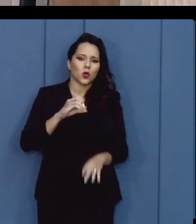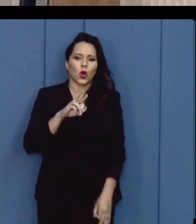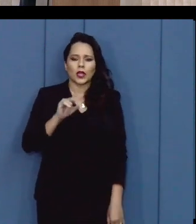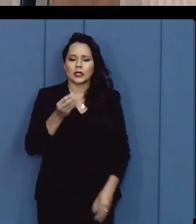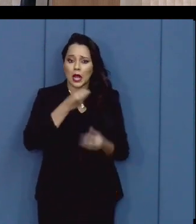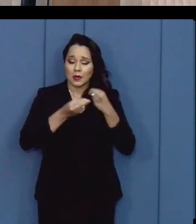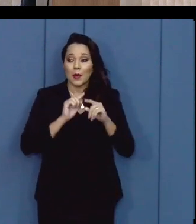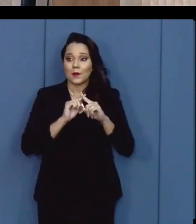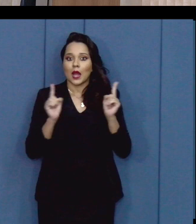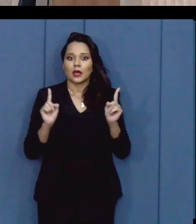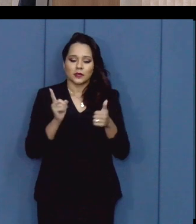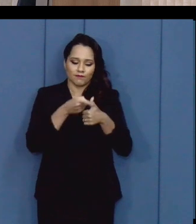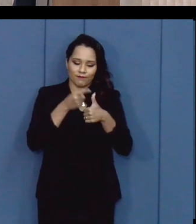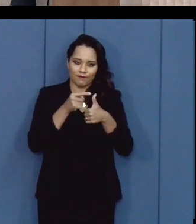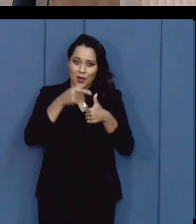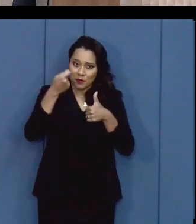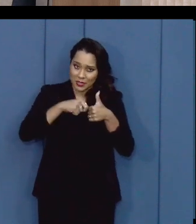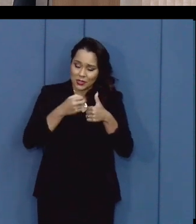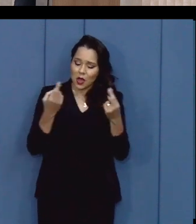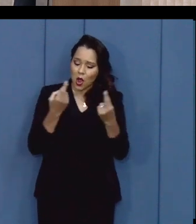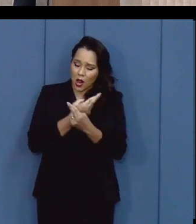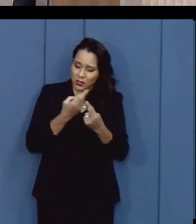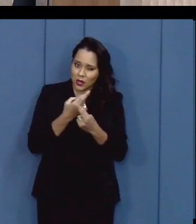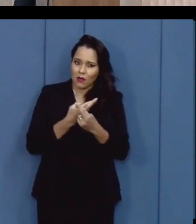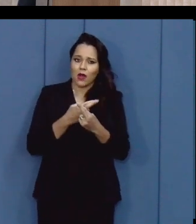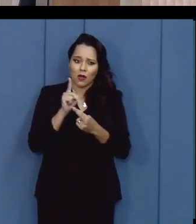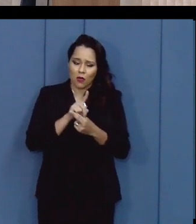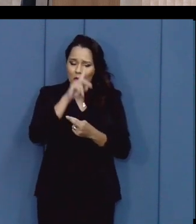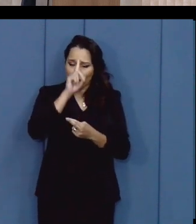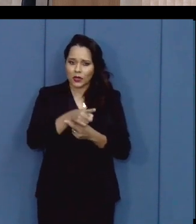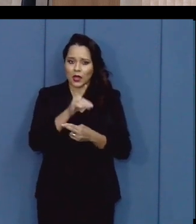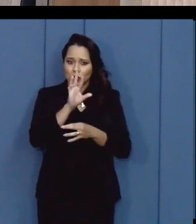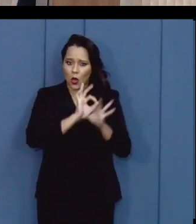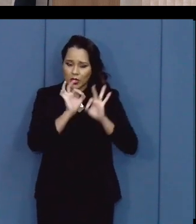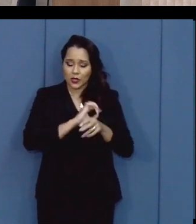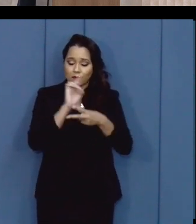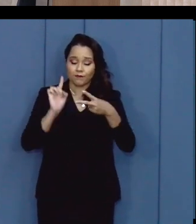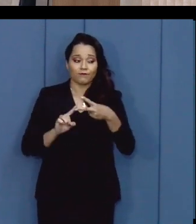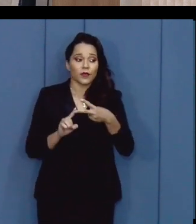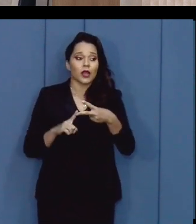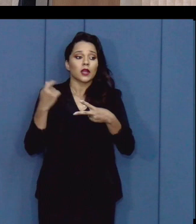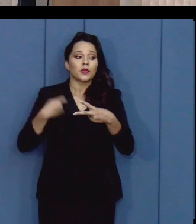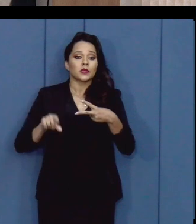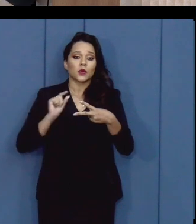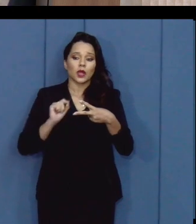Codex Alimentares, desde que, eles tenham correlação com o mandato da organização, e dois, que eles